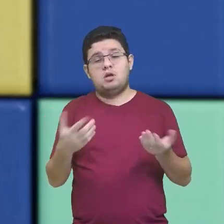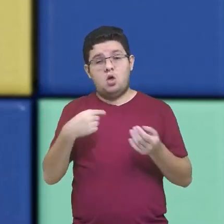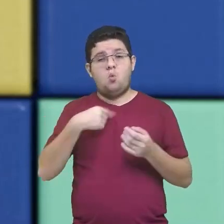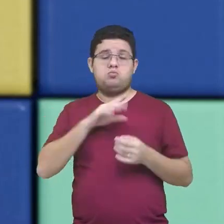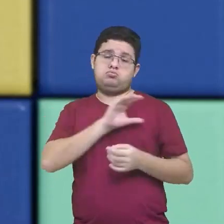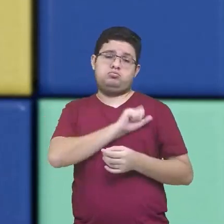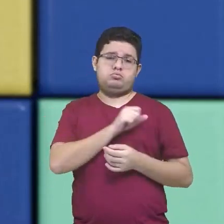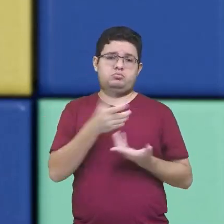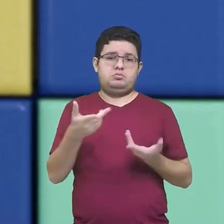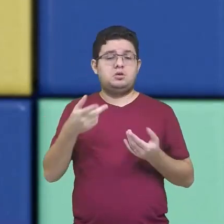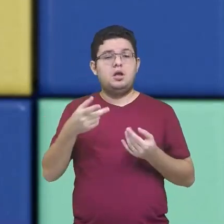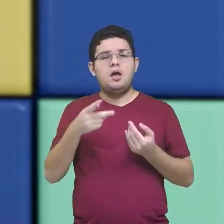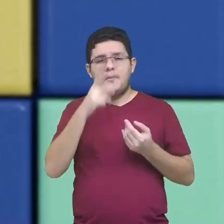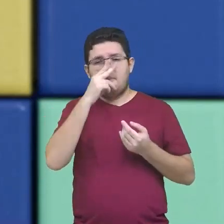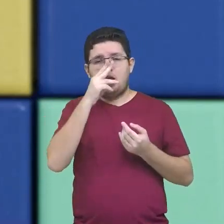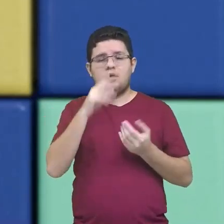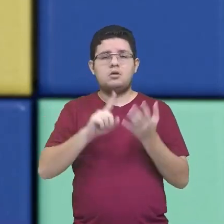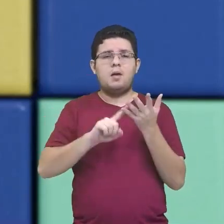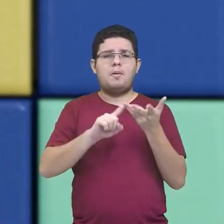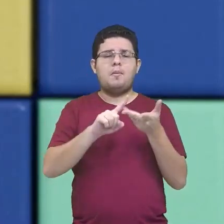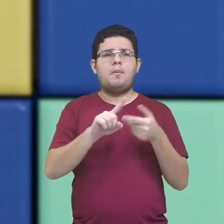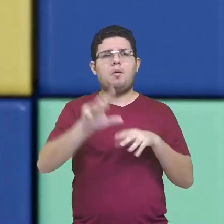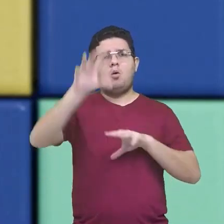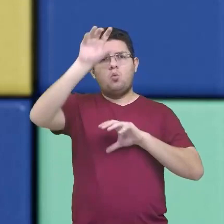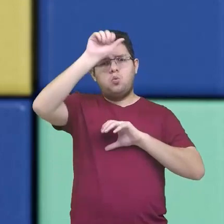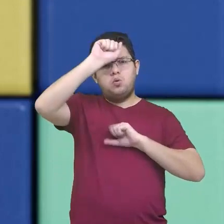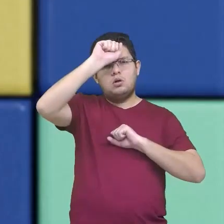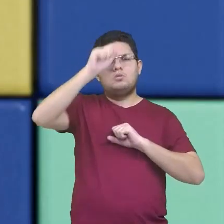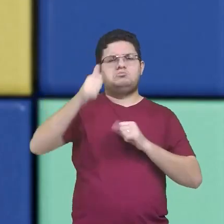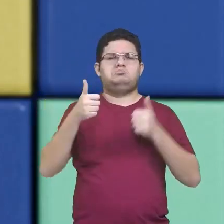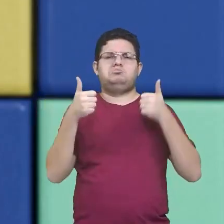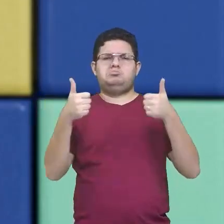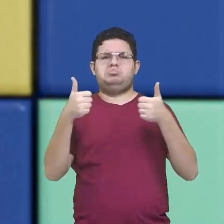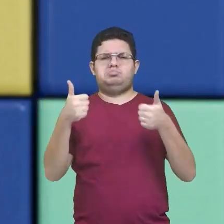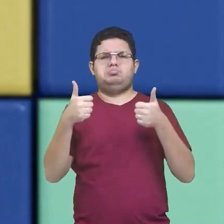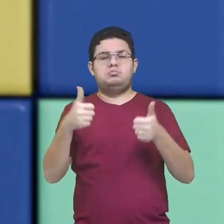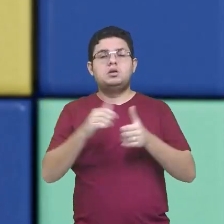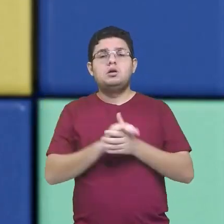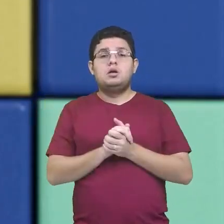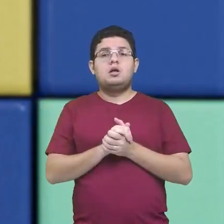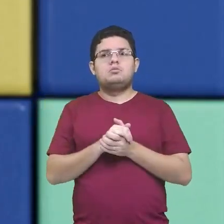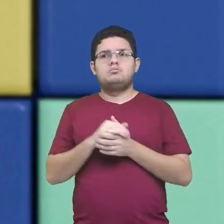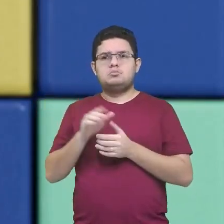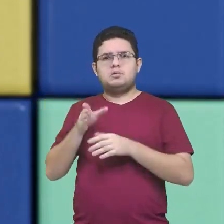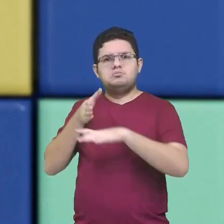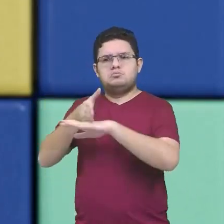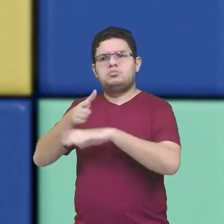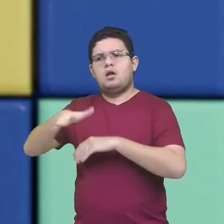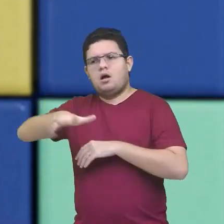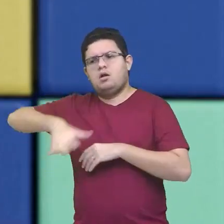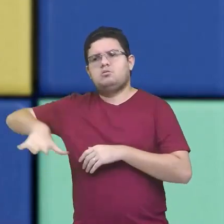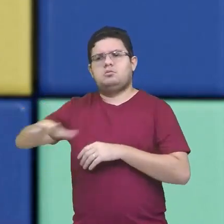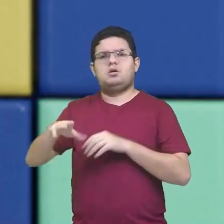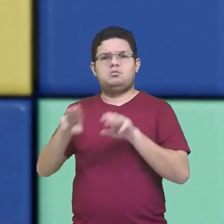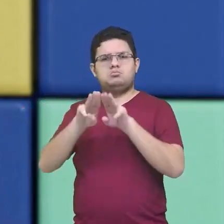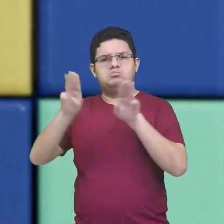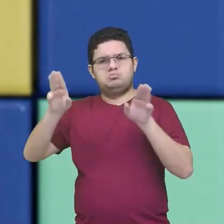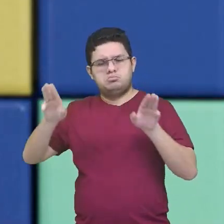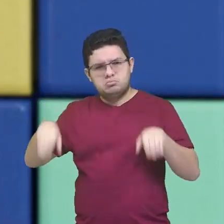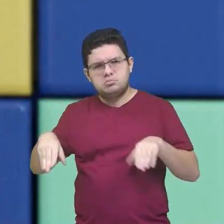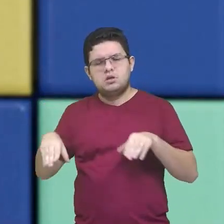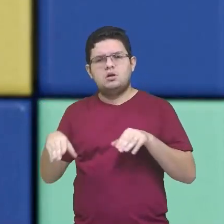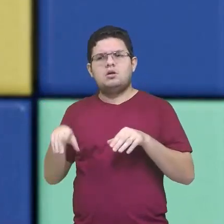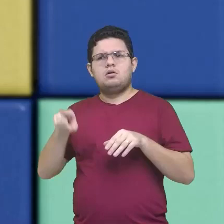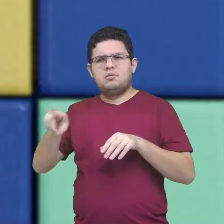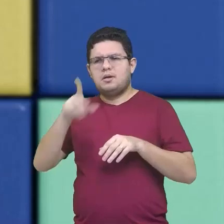enriquecedora, né? Você está ali dentro de um museu, em contato com aquelas obras, é muito legal. Você se contamina